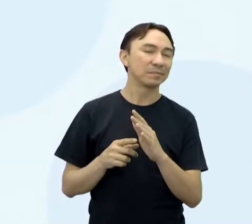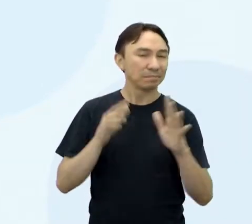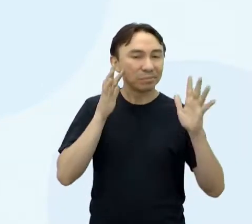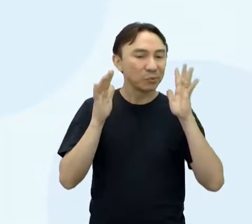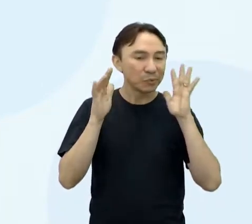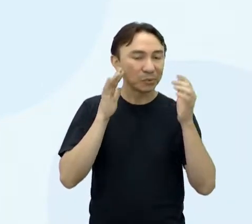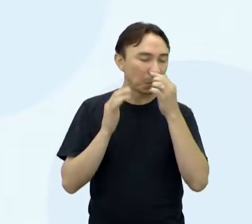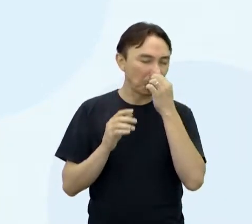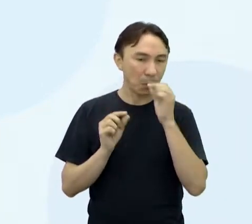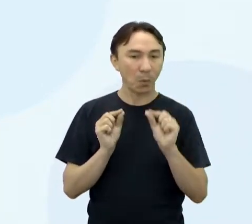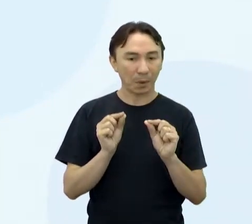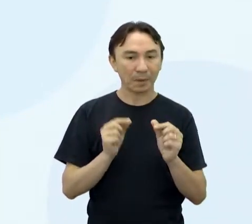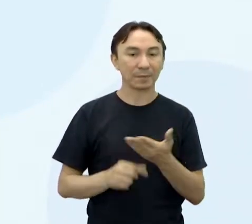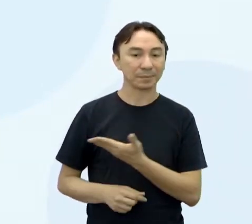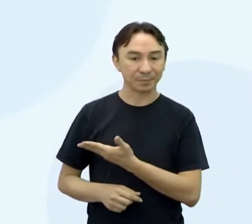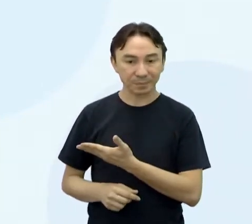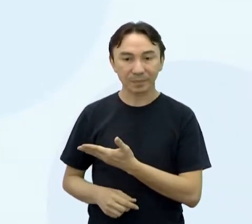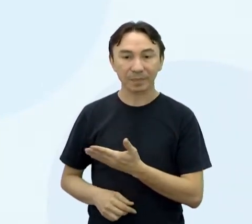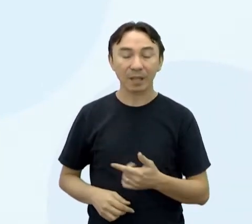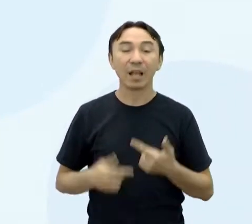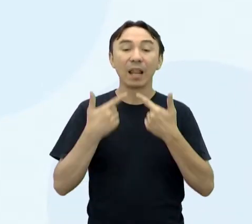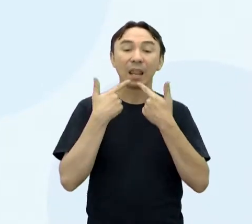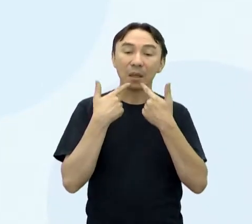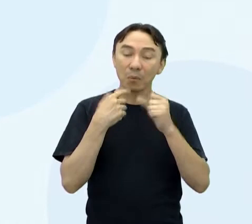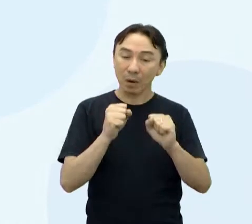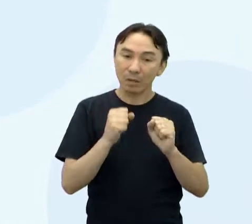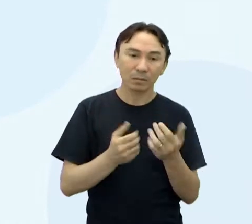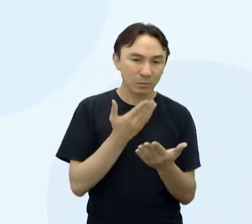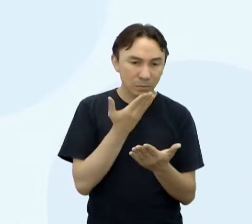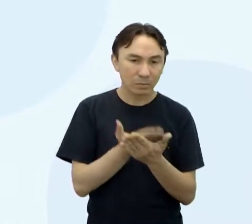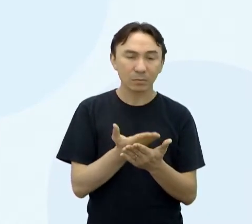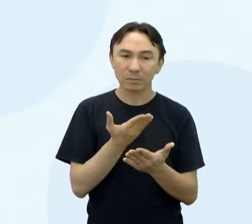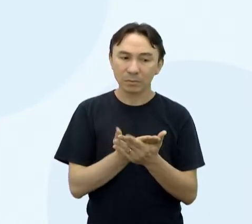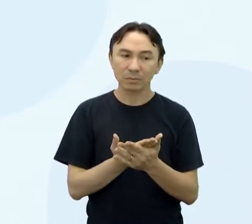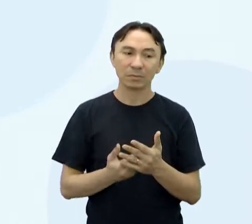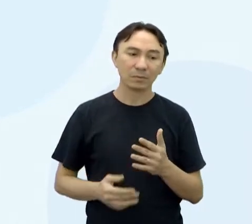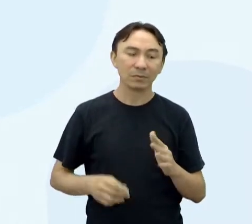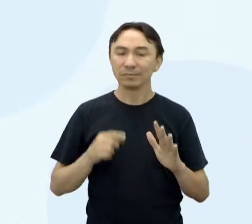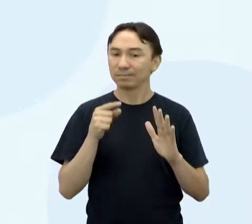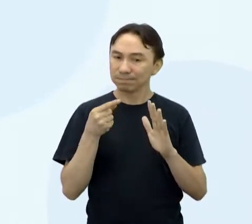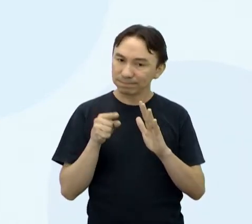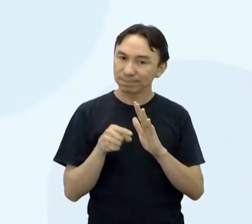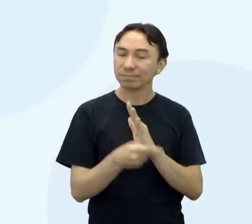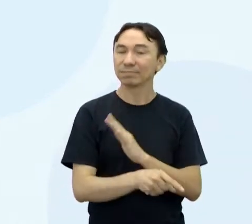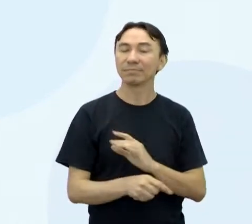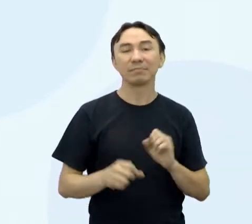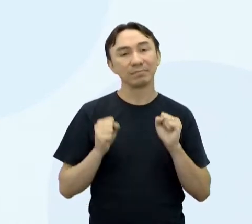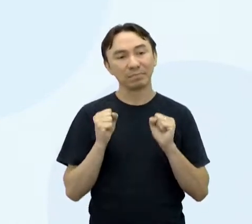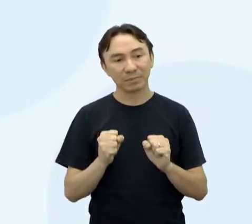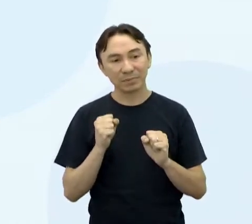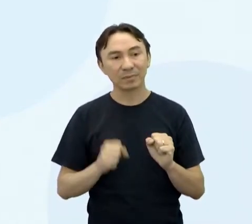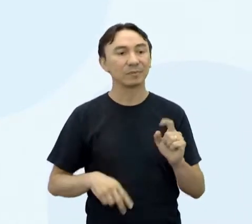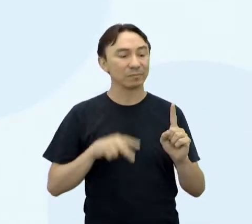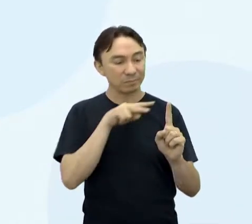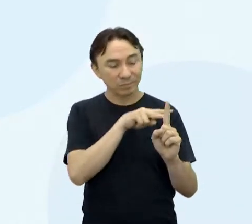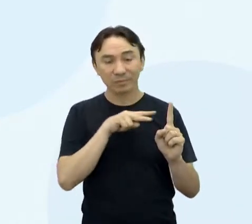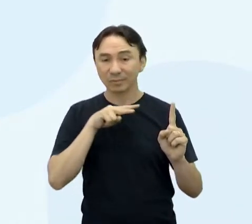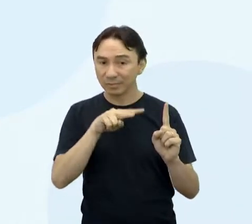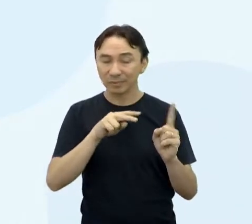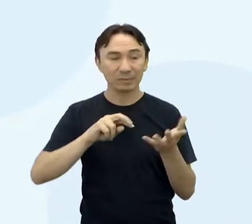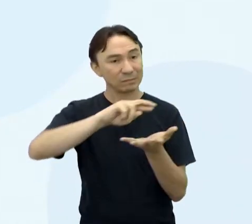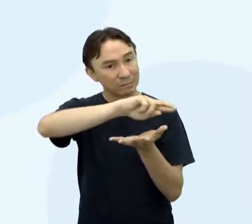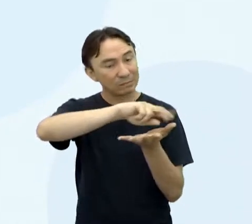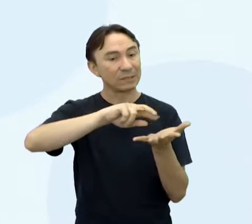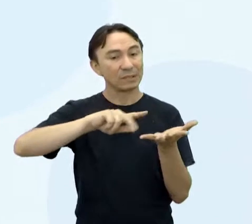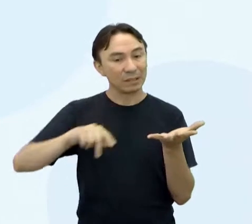linguagem, considerado bastante complexo, pode ser realizado de múltiplos pontos de vista, ou seja, a